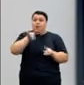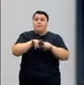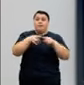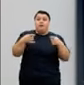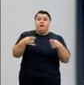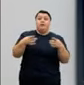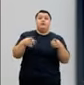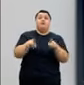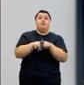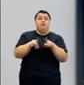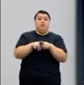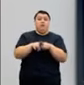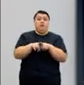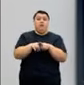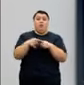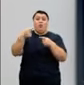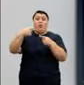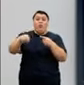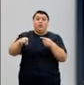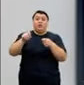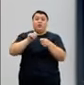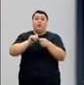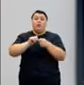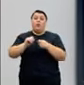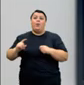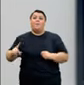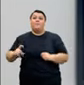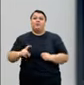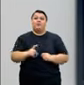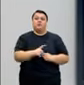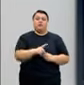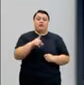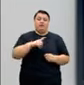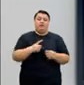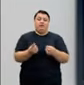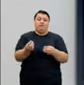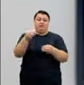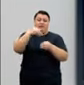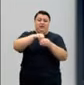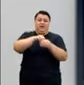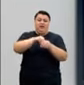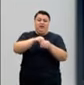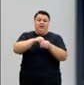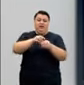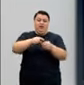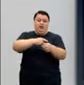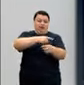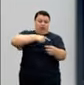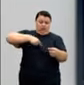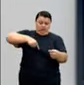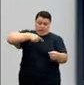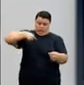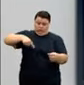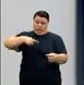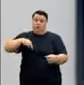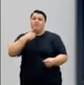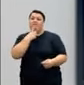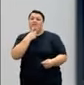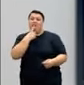ação de parasitas. Ele está presente na corrente sanguínea e na mucosa do sistema digestivo,